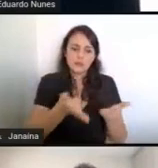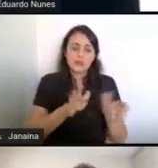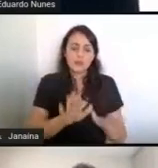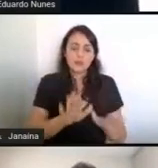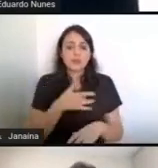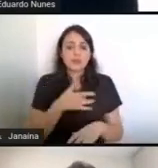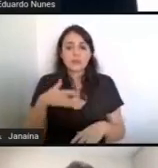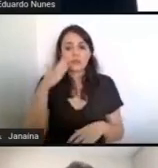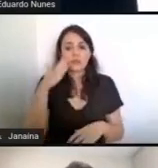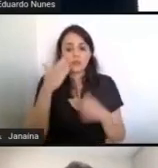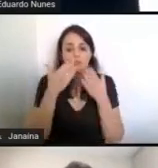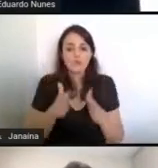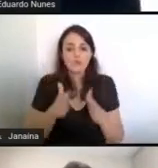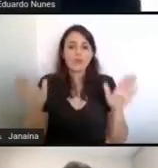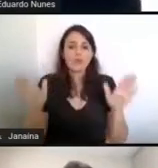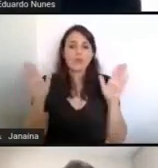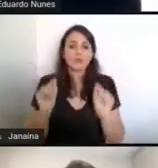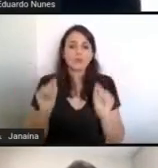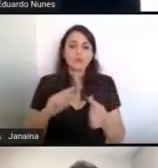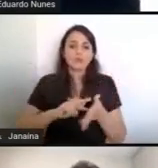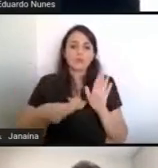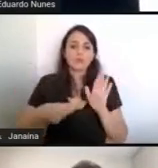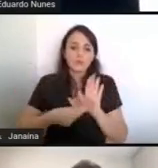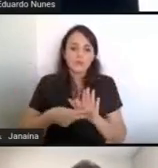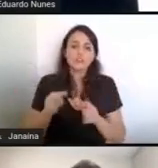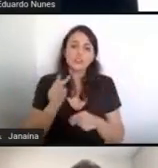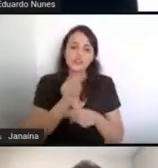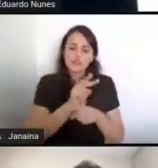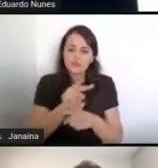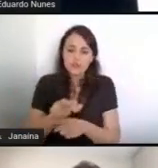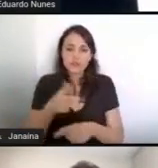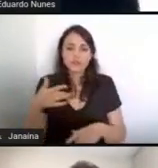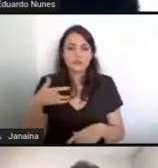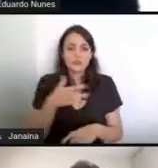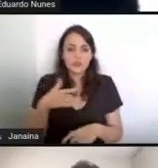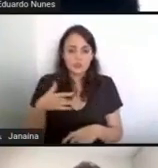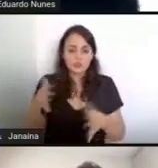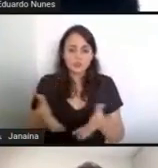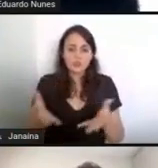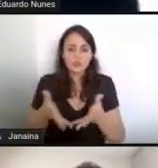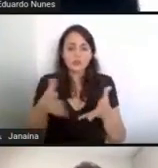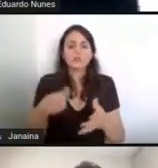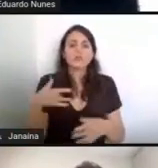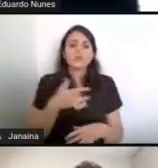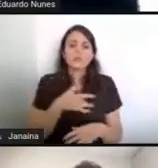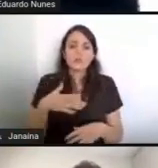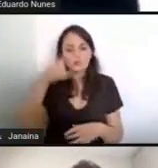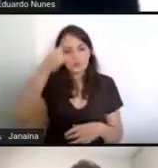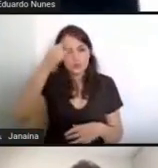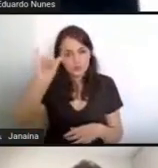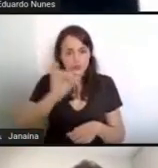né, com cobertura de vigilância em saúde, ações de promoção de saúde, prevenção de doenças e